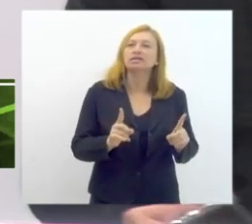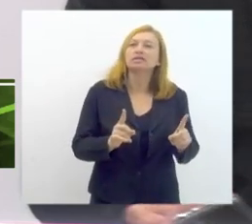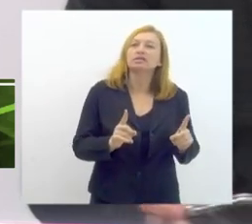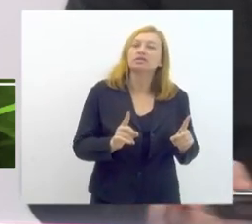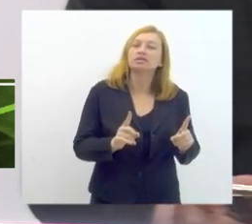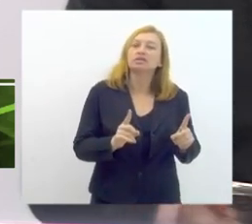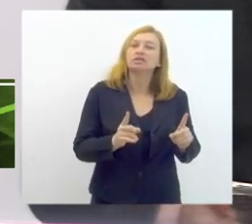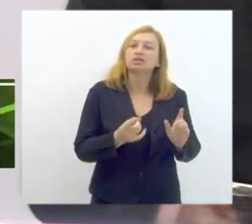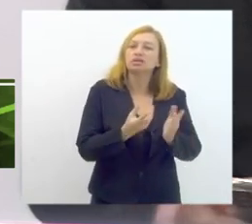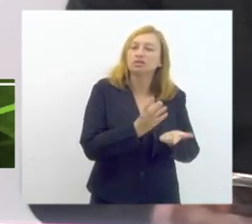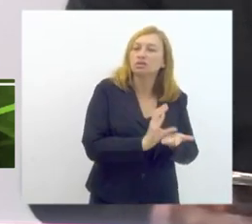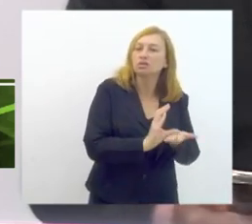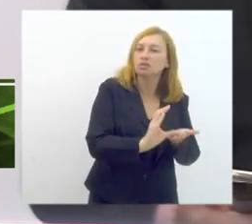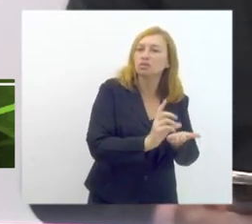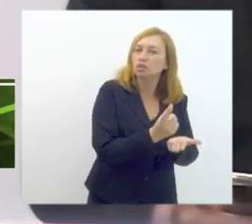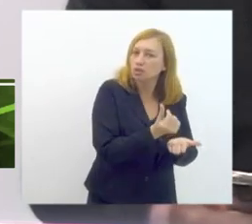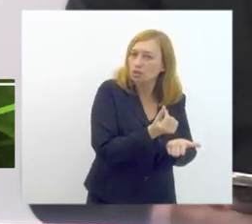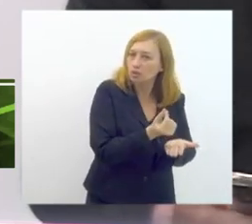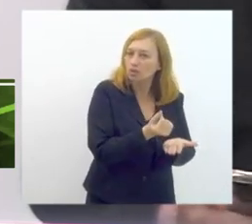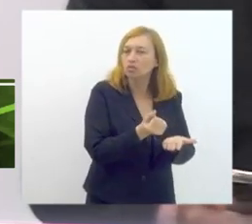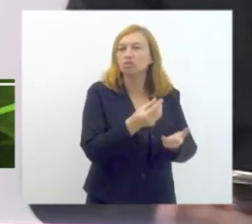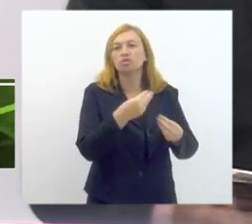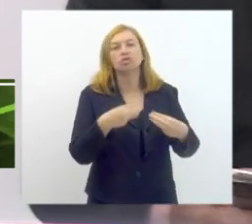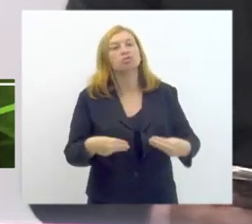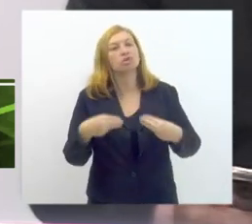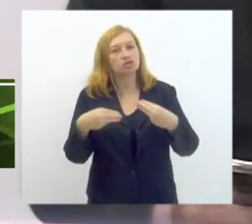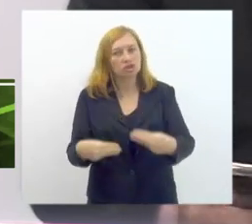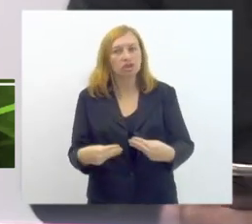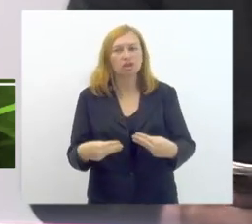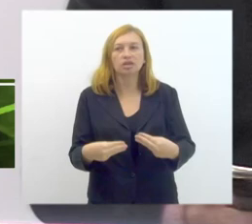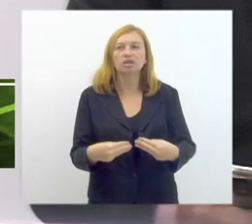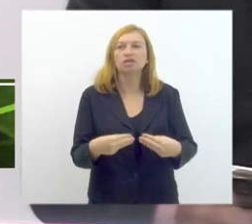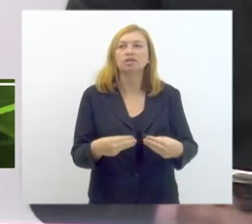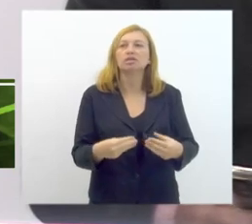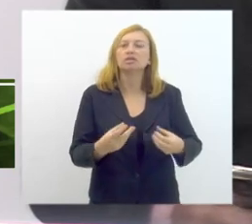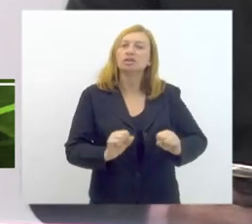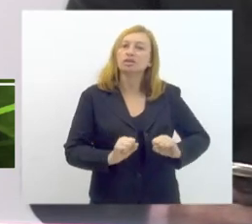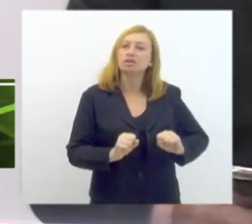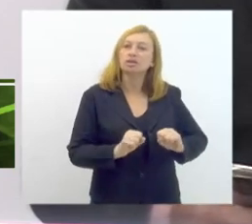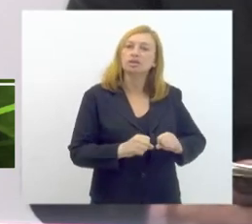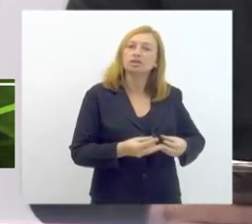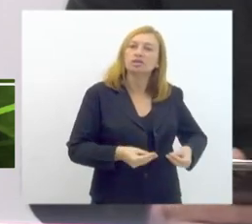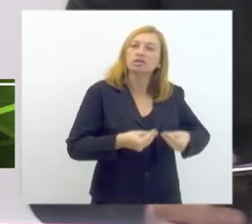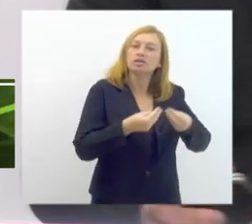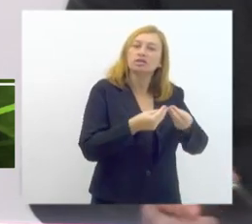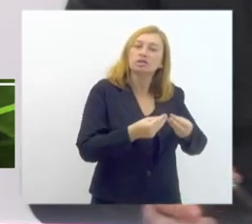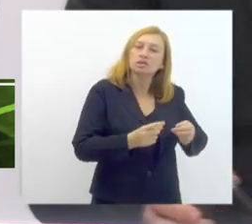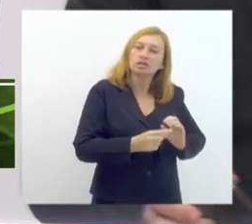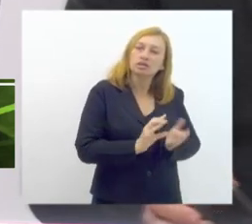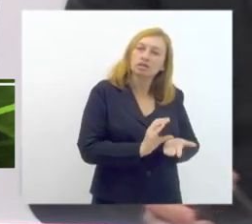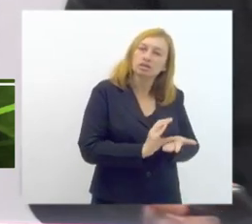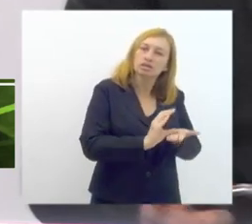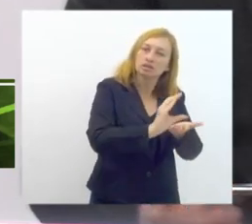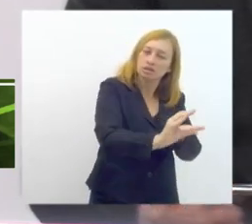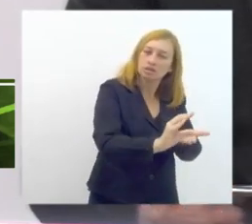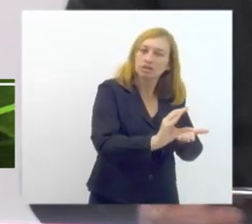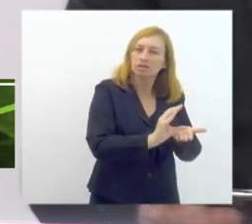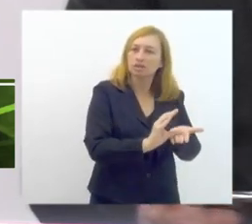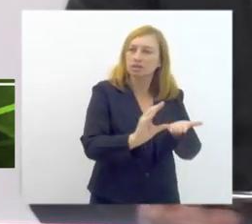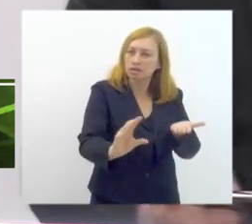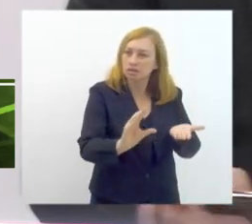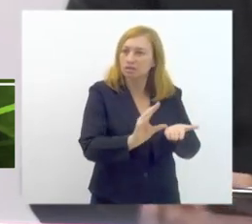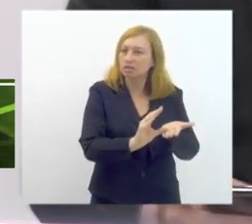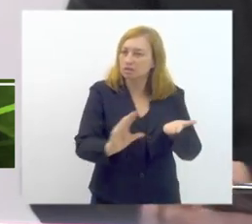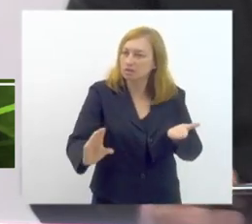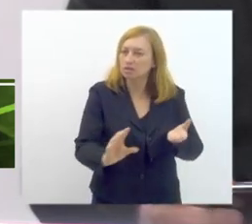que os recursos orçamentários dos ministérios sejam dedicados aos consórcios. e aí vai se poder atender